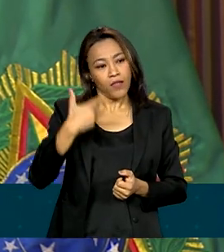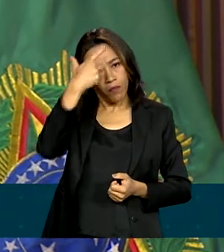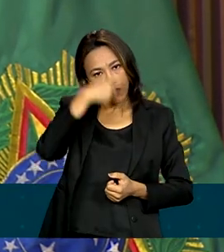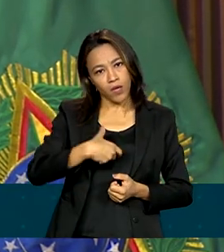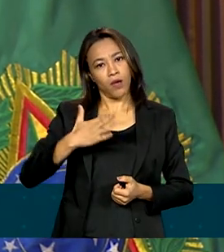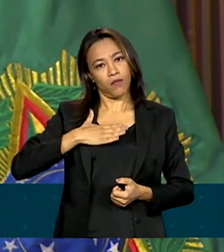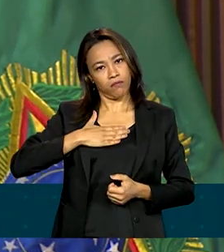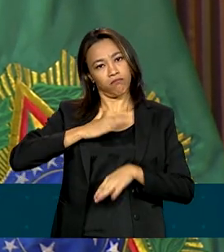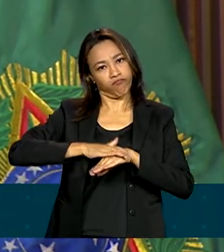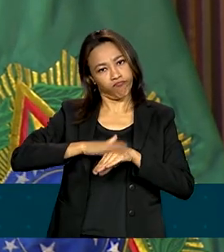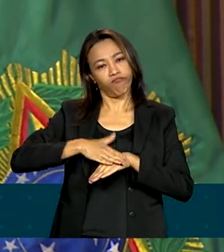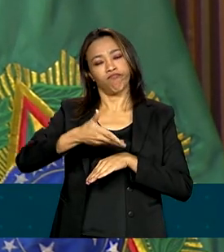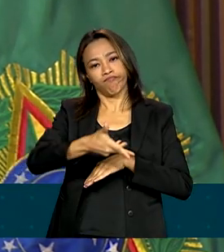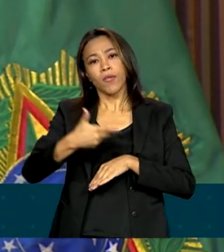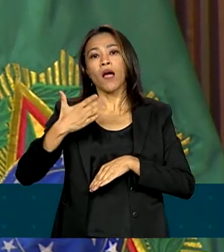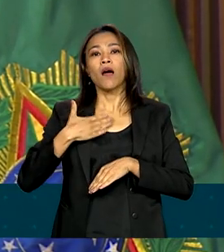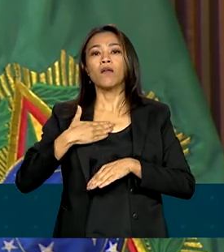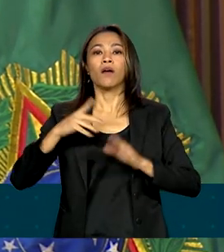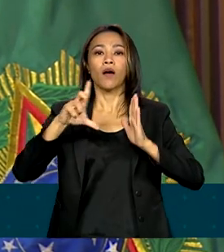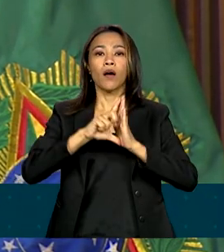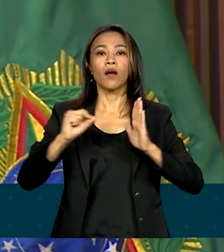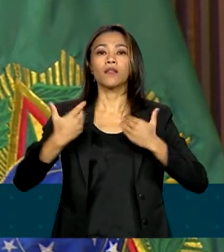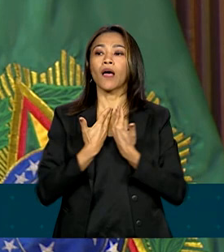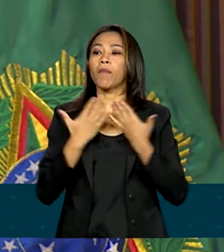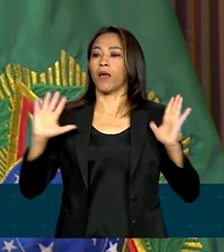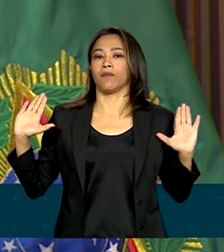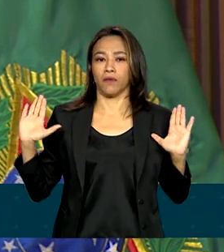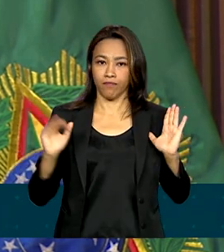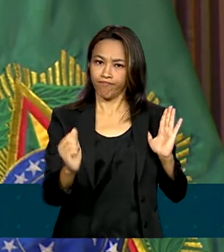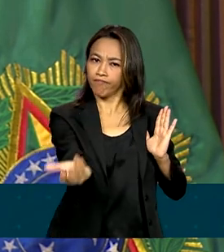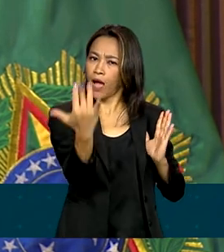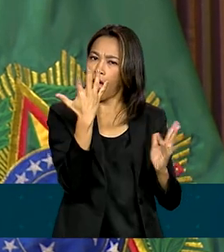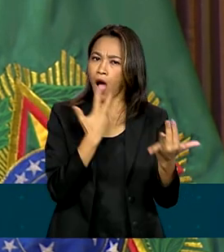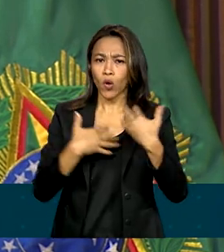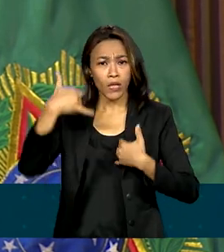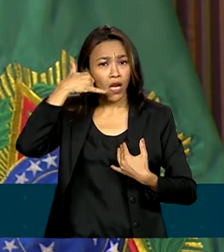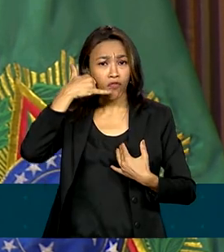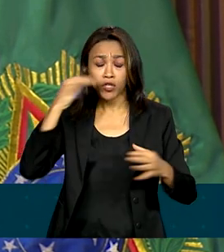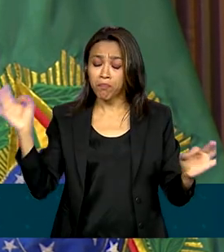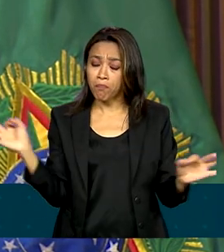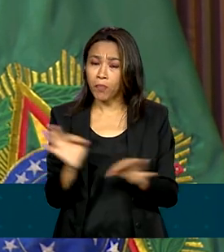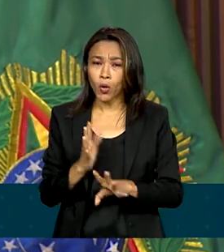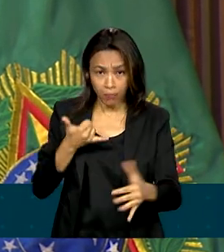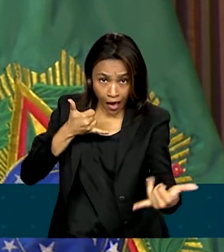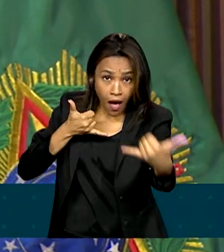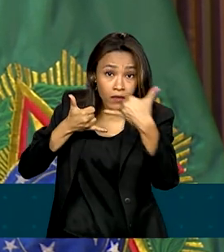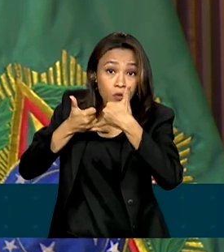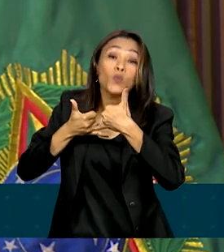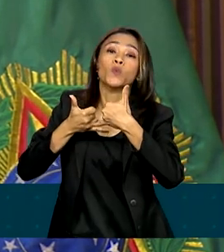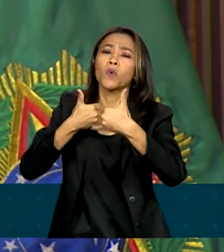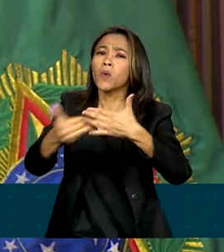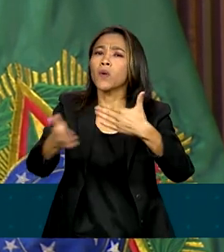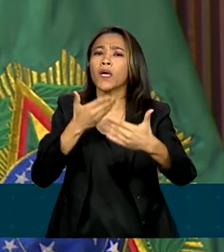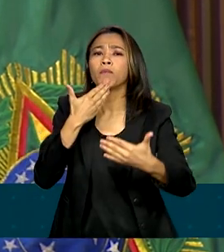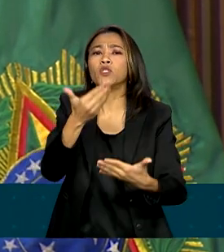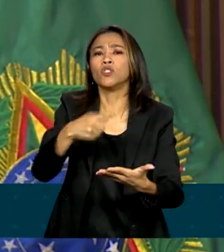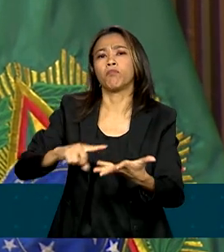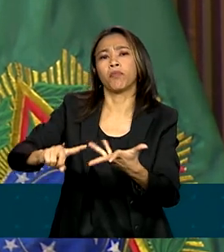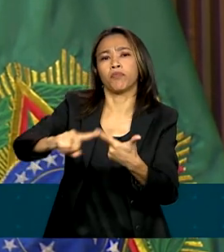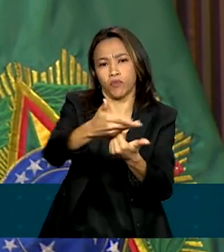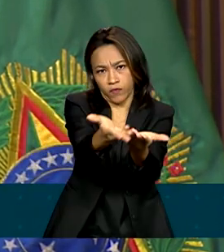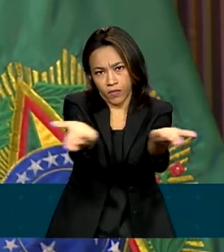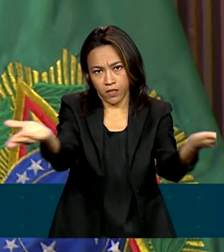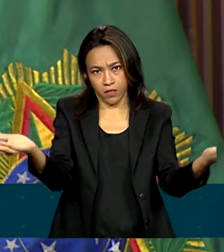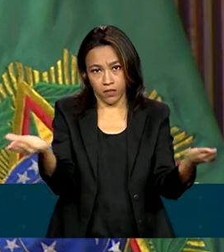saibam que a porta do gabinete estará aberta, o telefone estará pronto para atender qualquer demanda e que